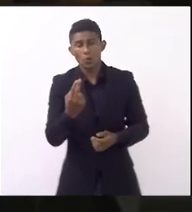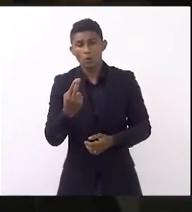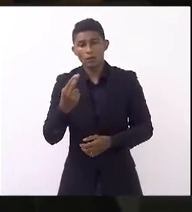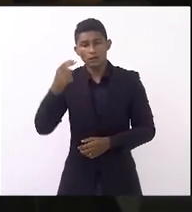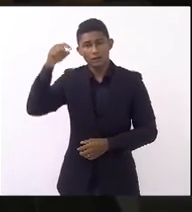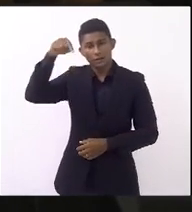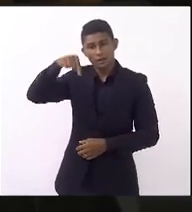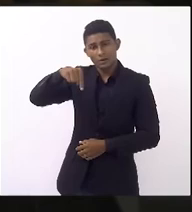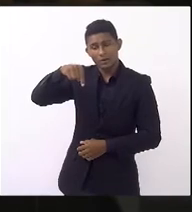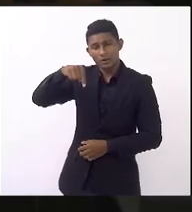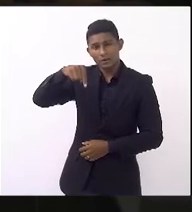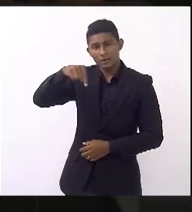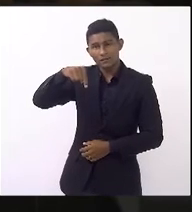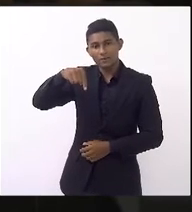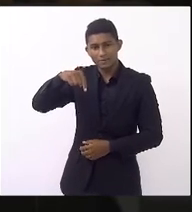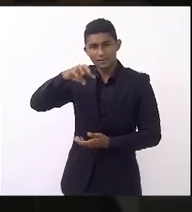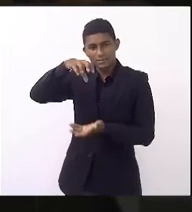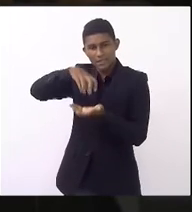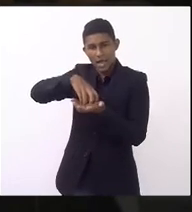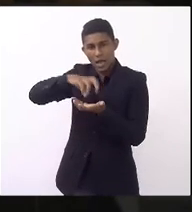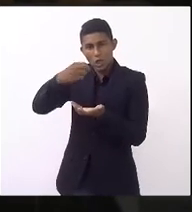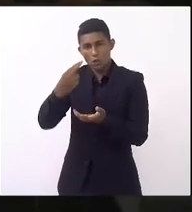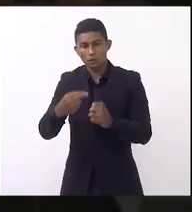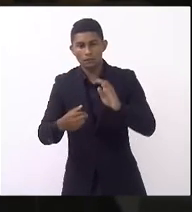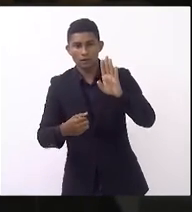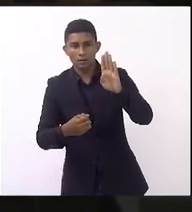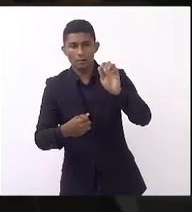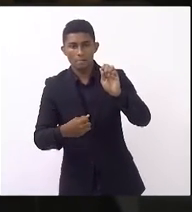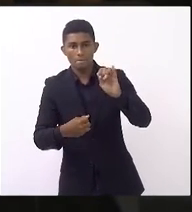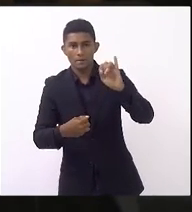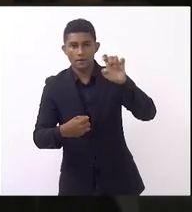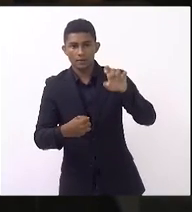querida Baixada Fluminense, se vai ser